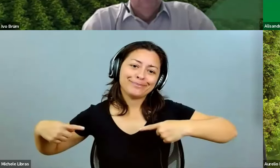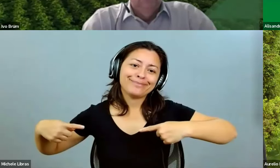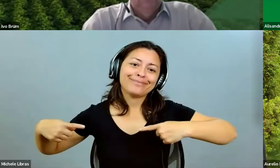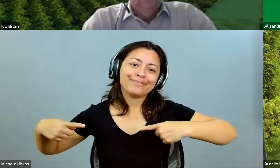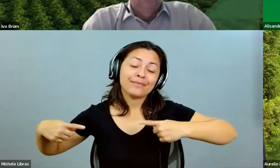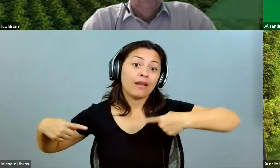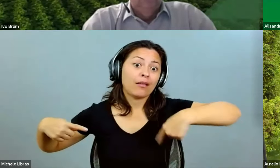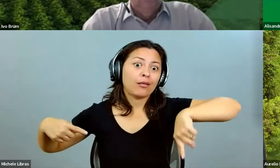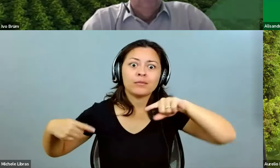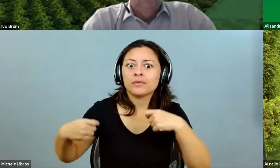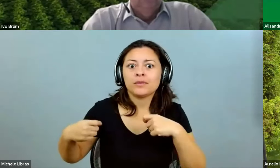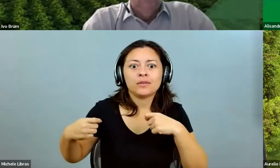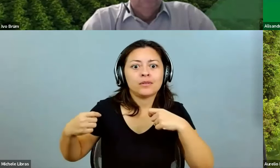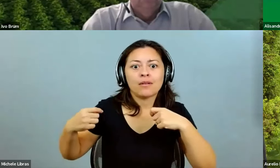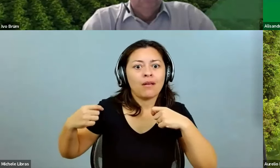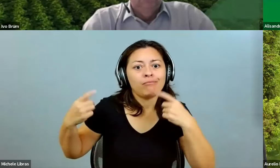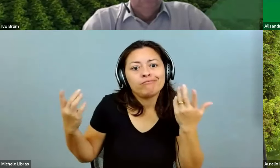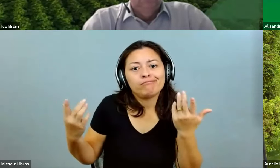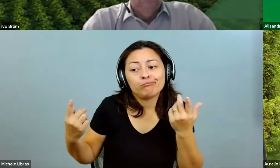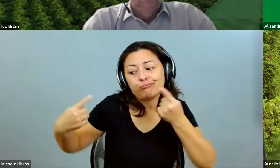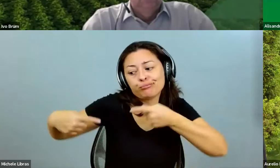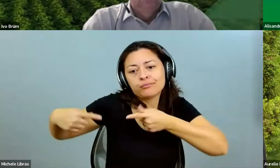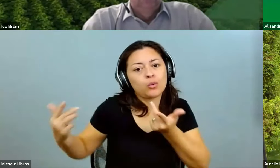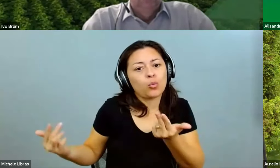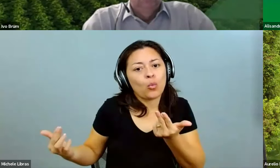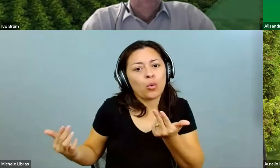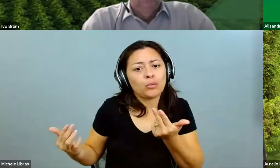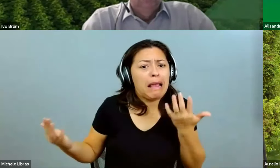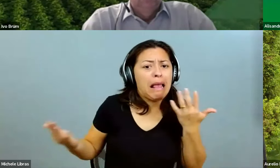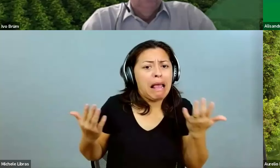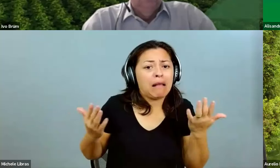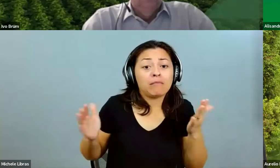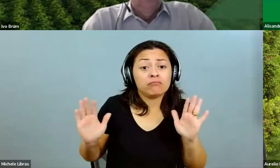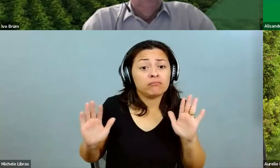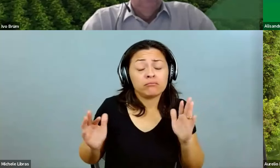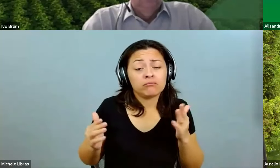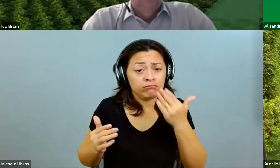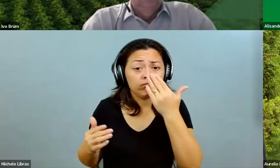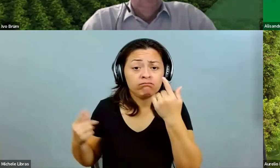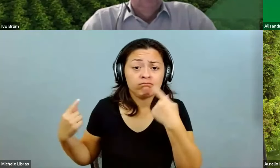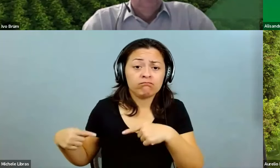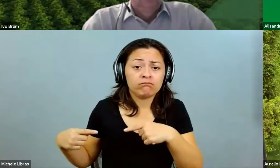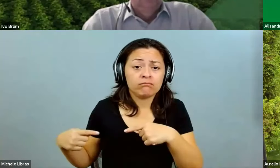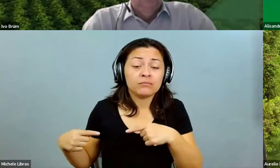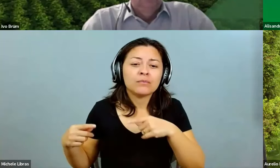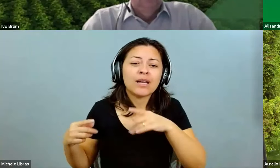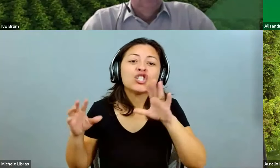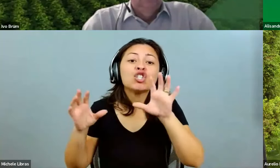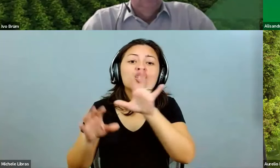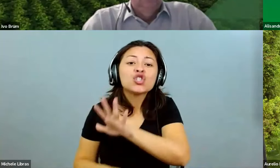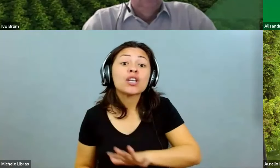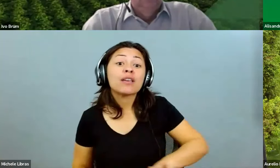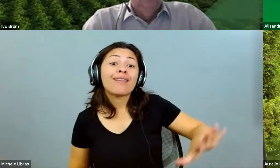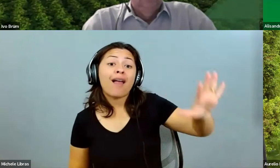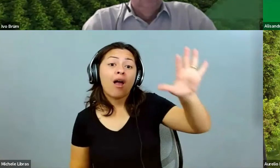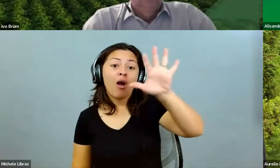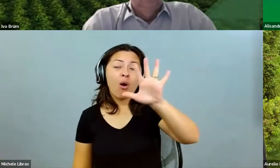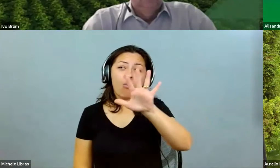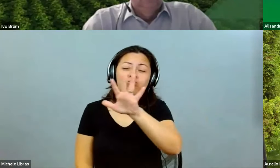temos que enfrentar isso né Então esse é o é o cenário quando a gente olha o cenário macro Tiago eh e